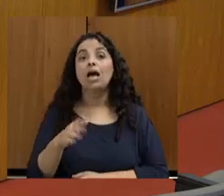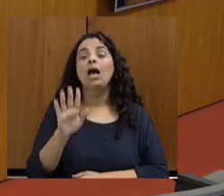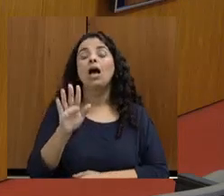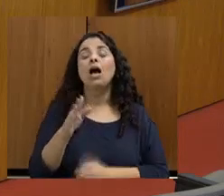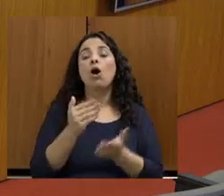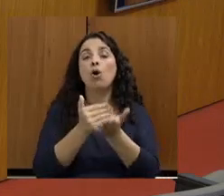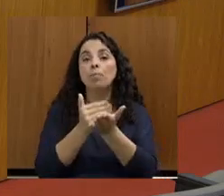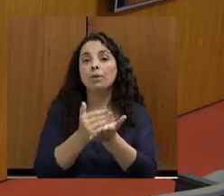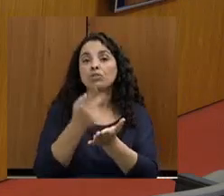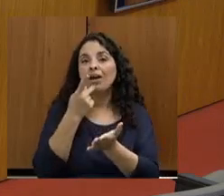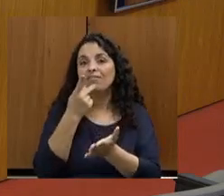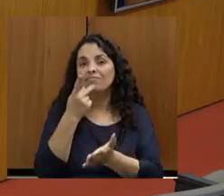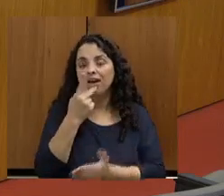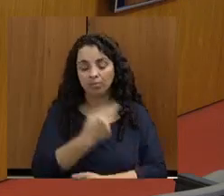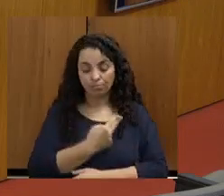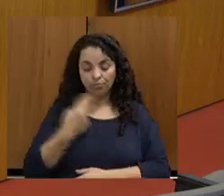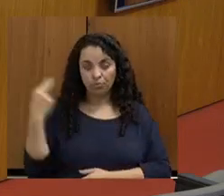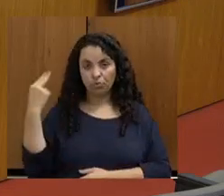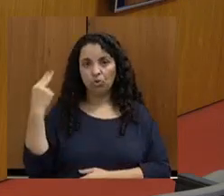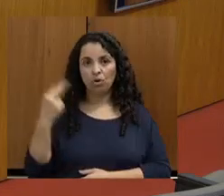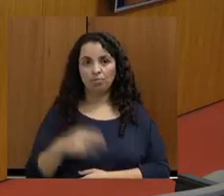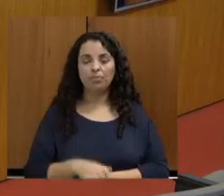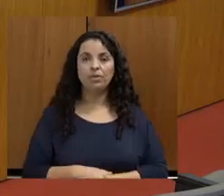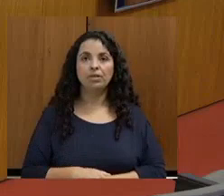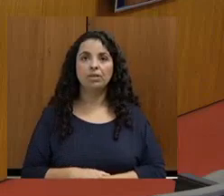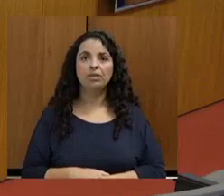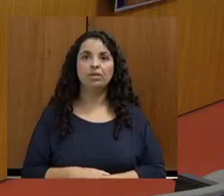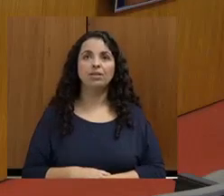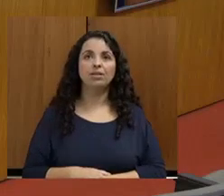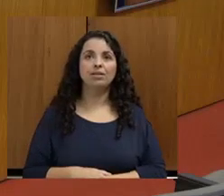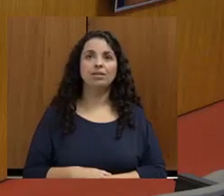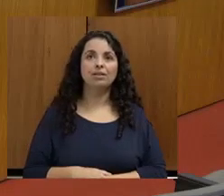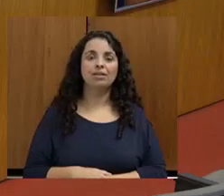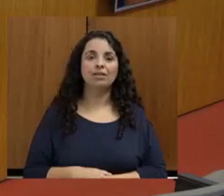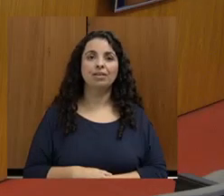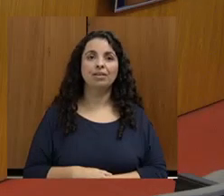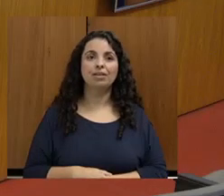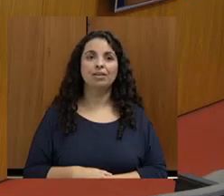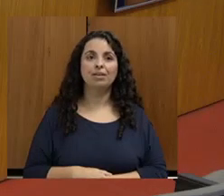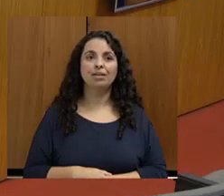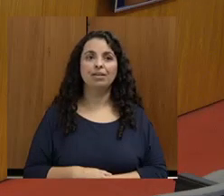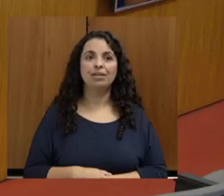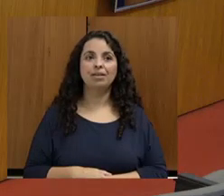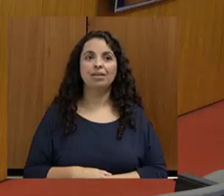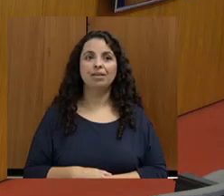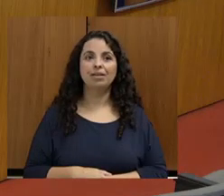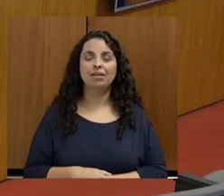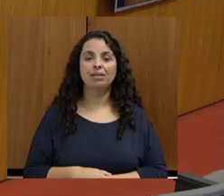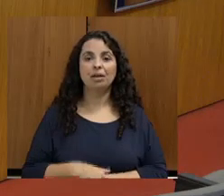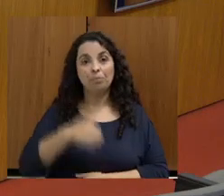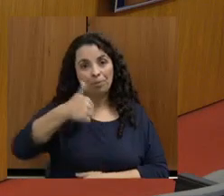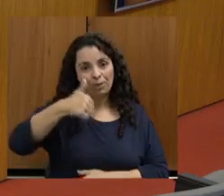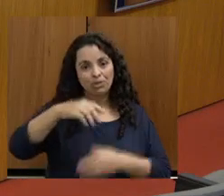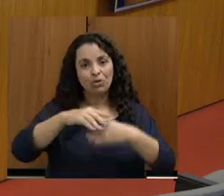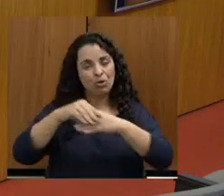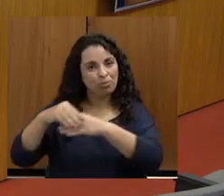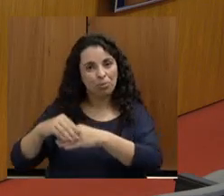o nome por causa da gravação. Por favor, sempre com o nome. até iniciar, primeiramente, cumprimentando a mesa,